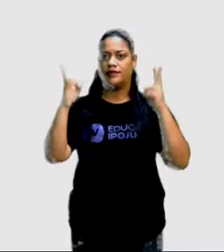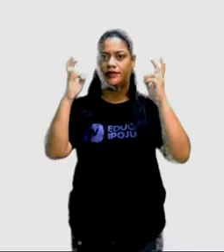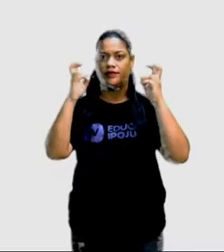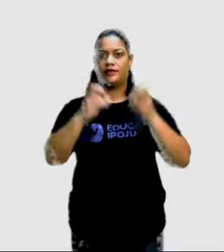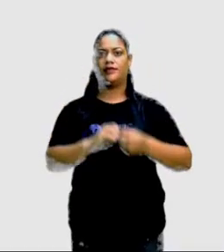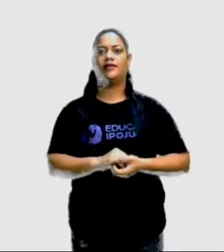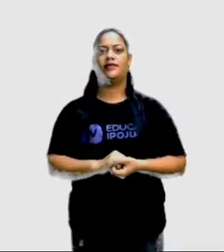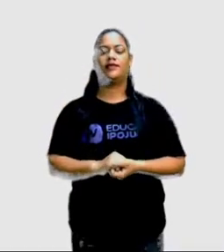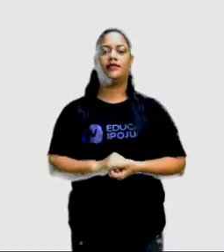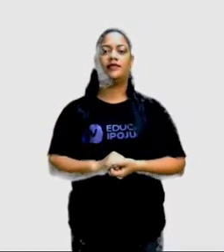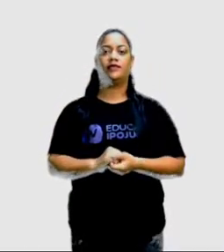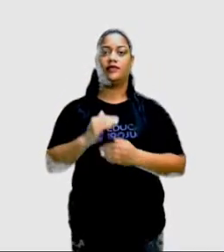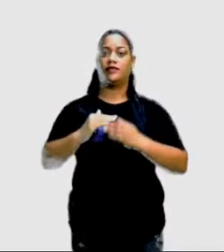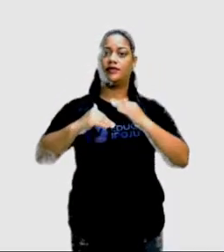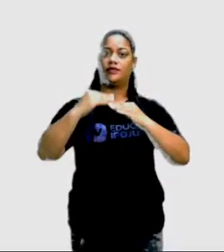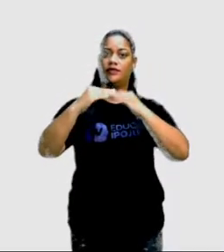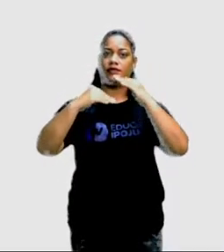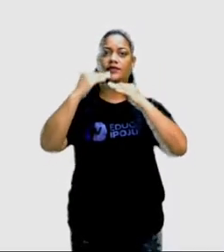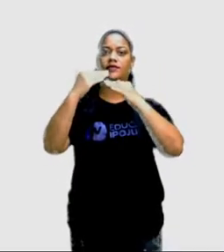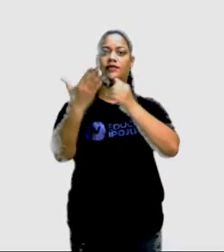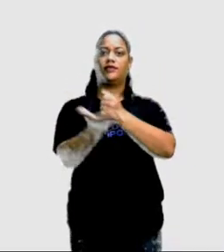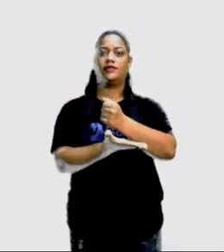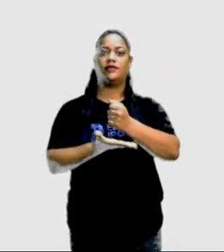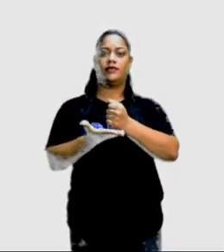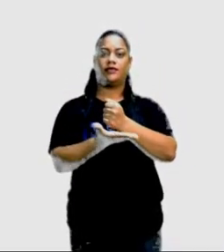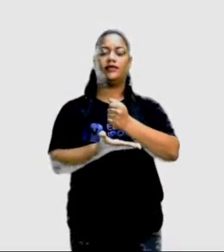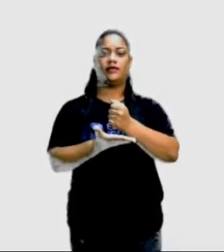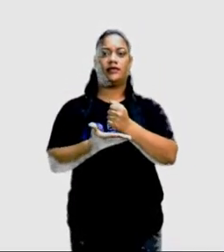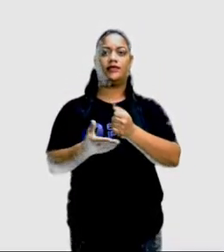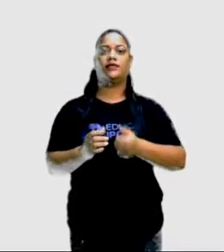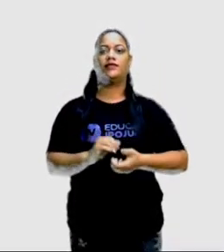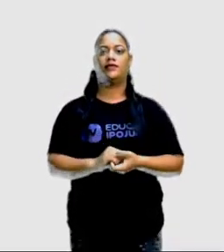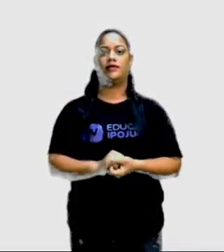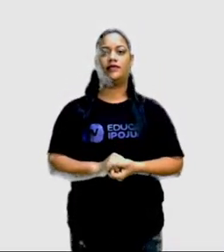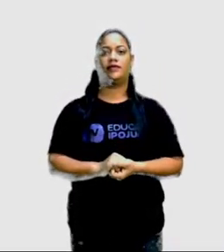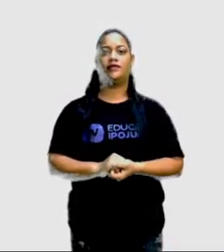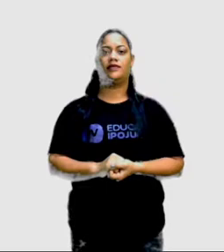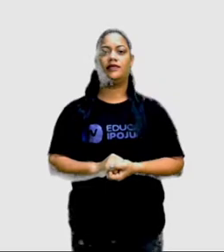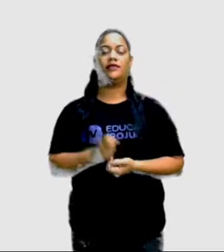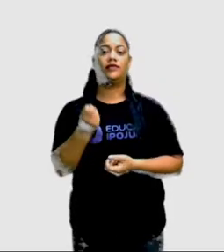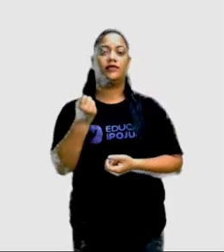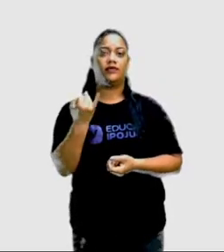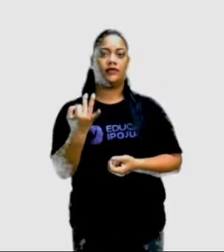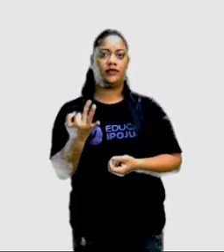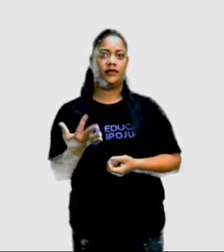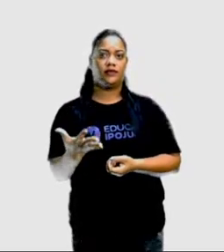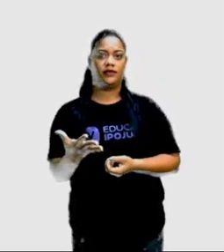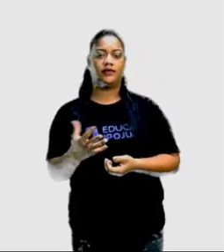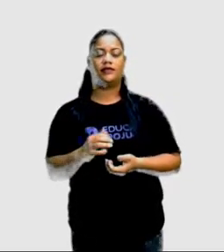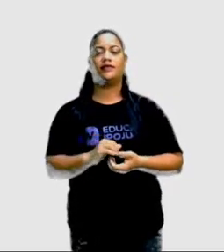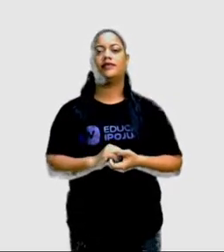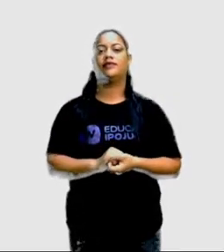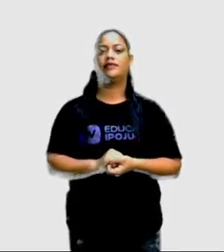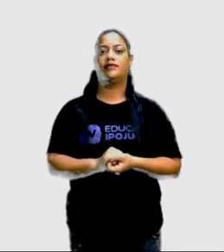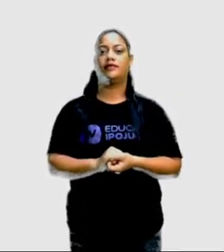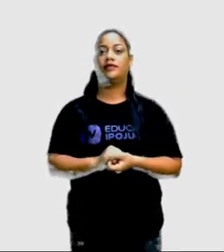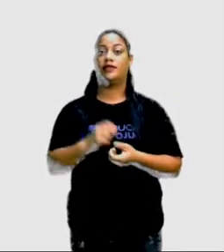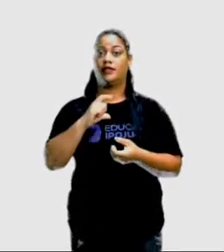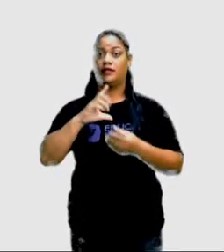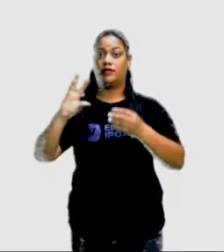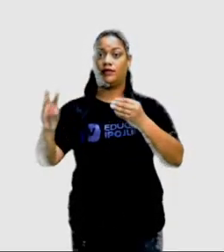assunto. A construção dos fatos básicos envolve compor e decompor quantidades. Compor, eu